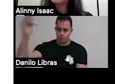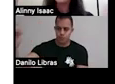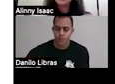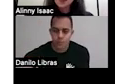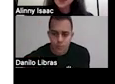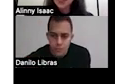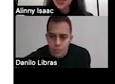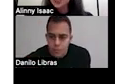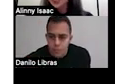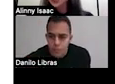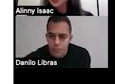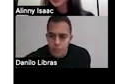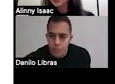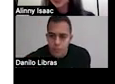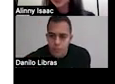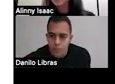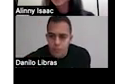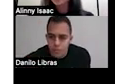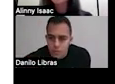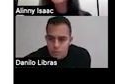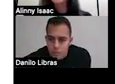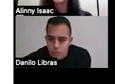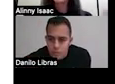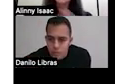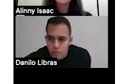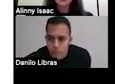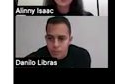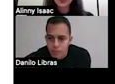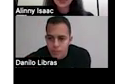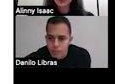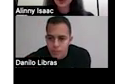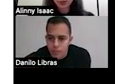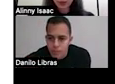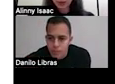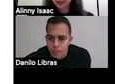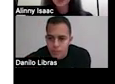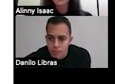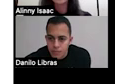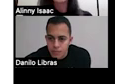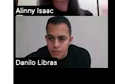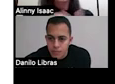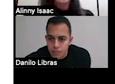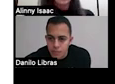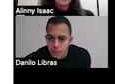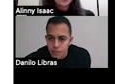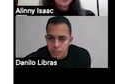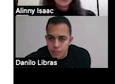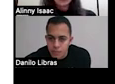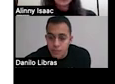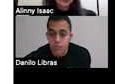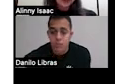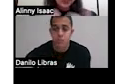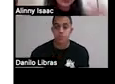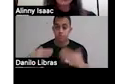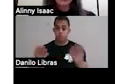eu defendi a minha tese em 2020, e aí eu entrei, na verdade, em um outro laboratório, onde eu